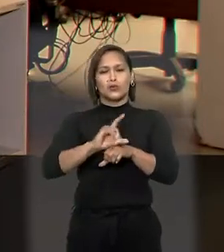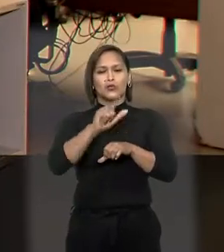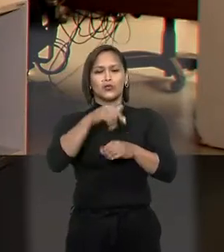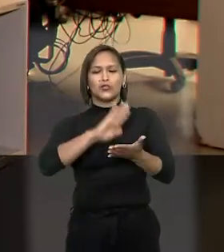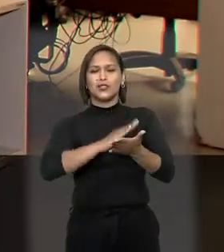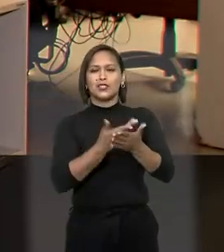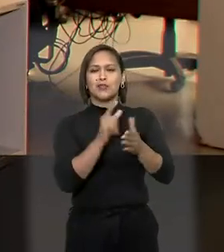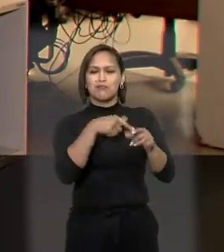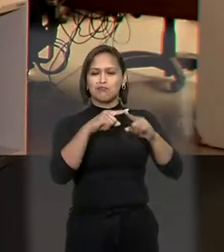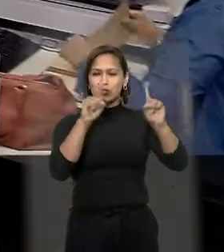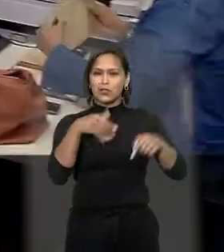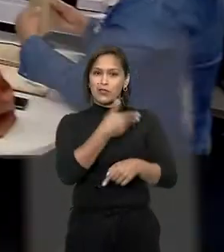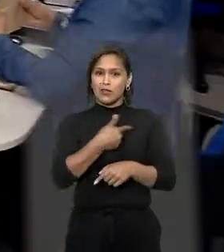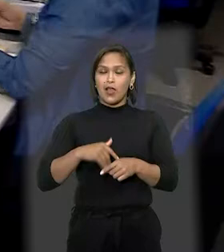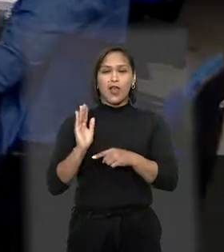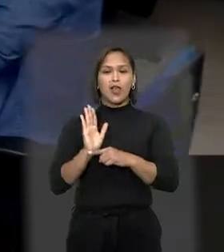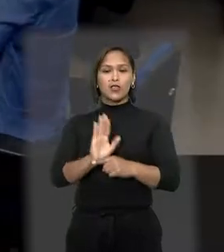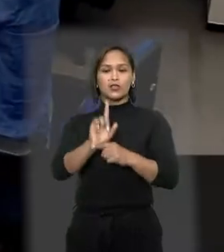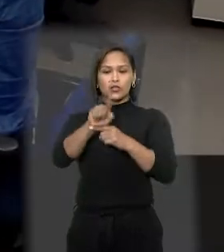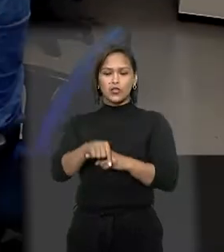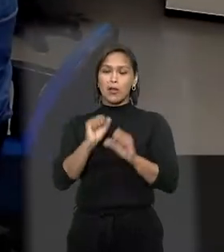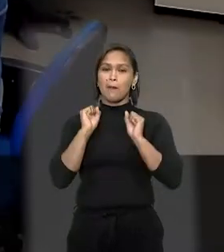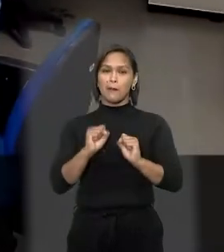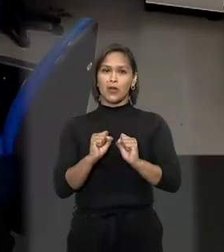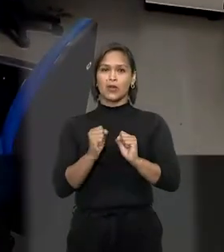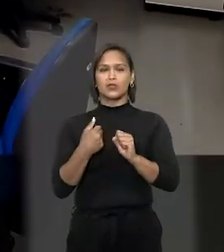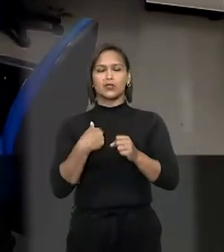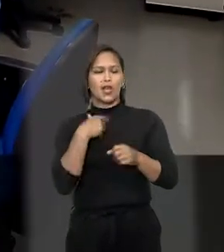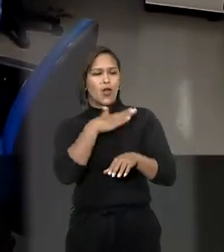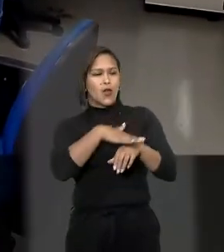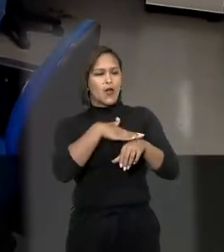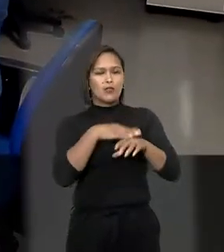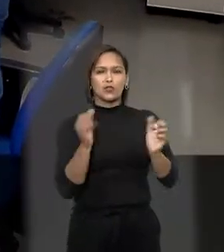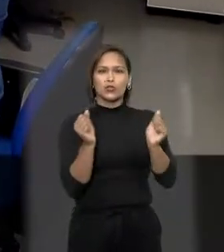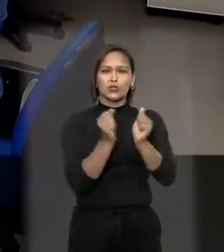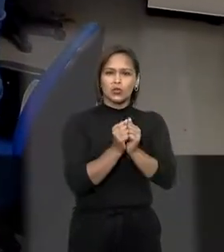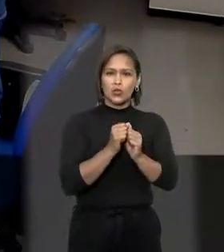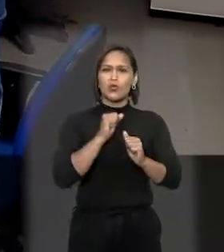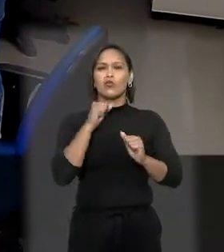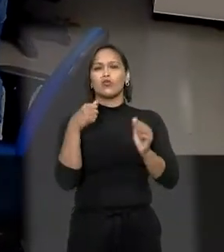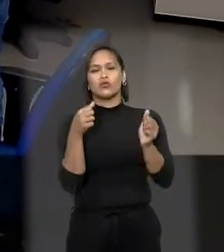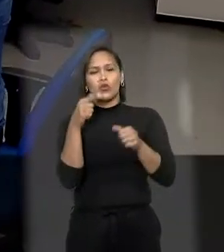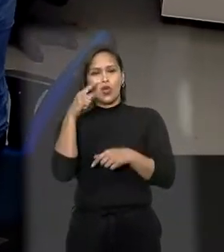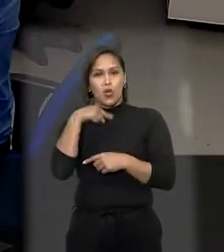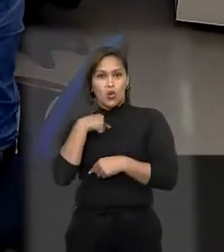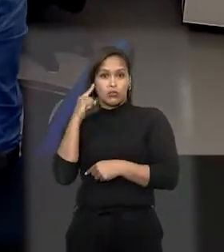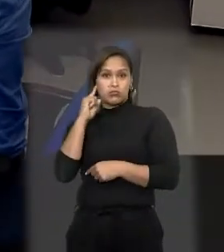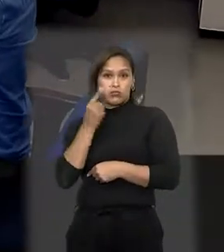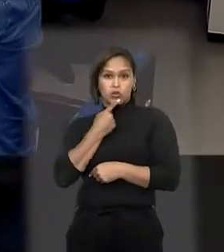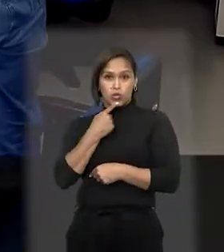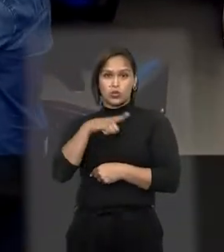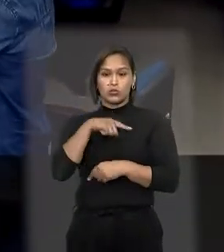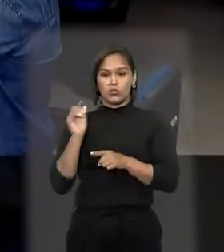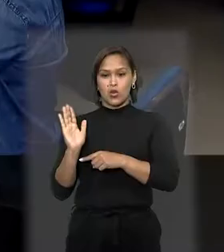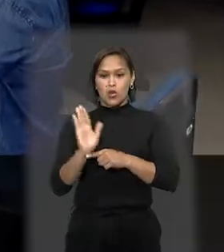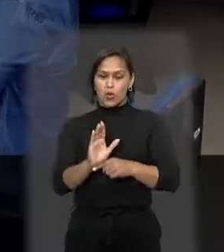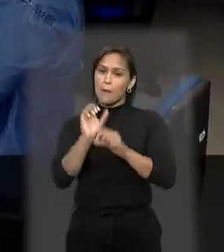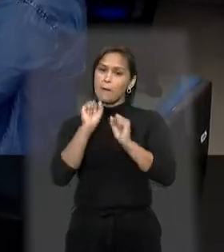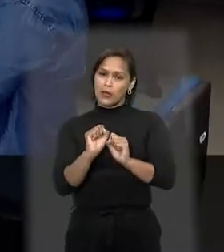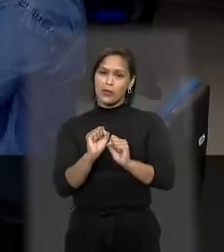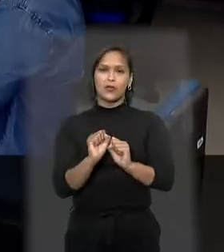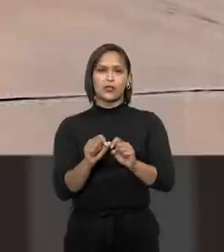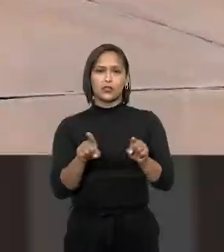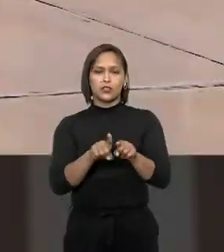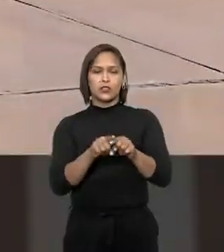Libras para os servidores. Isso ajuda com que os servidores possam interagir de uma maneira mais efetiva com os meninos, com os nossos